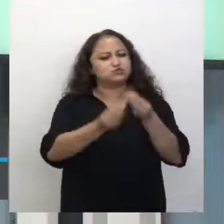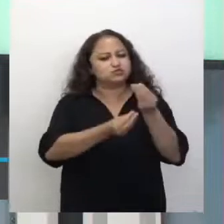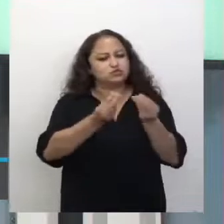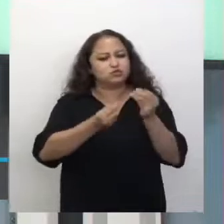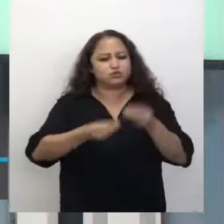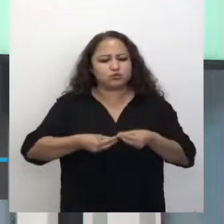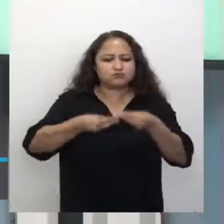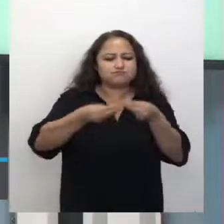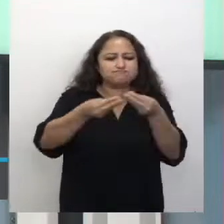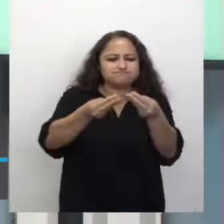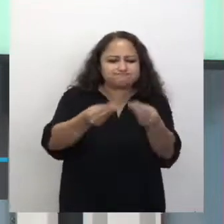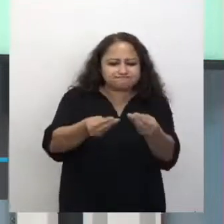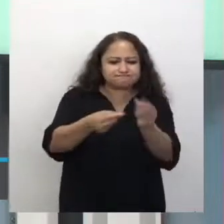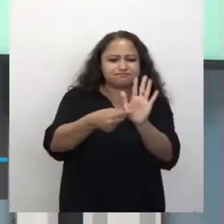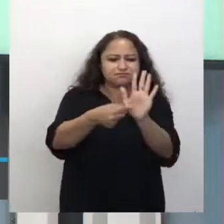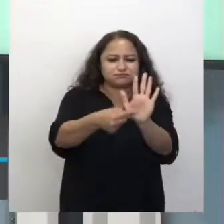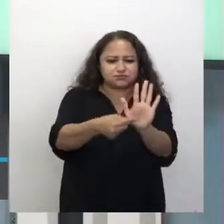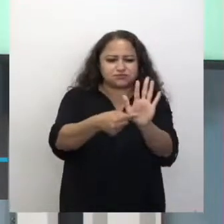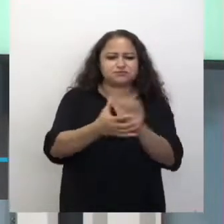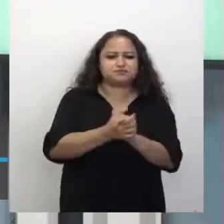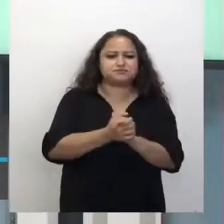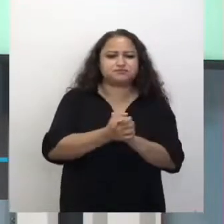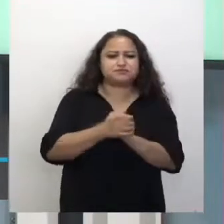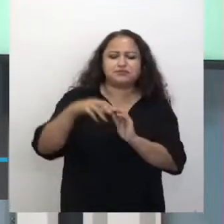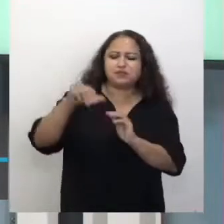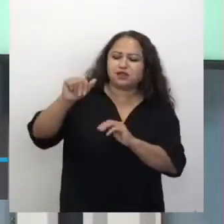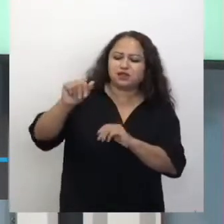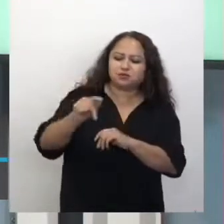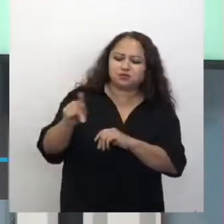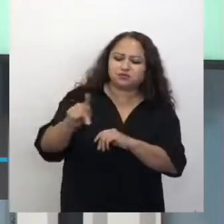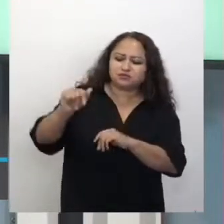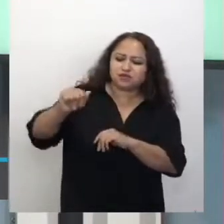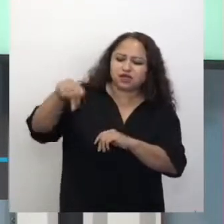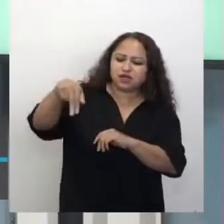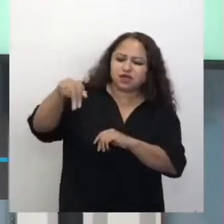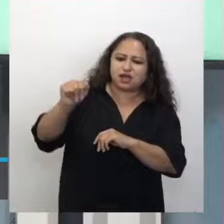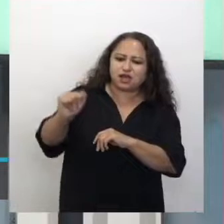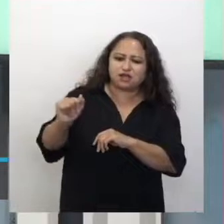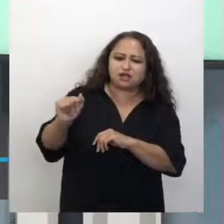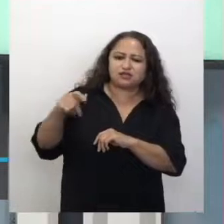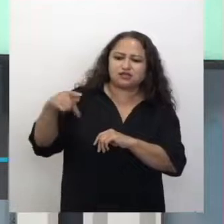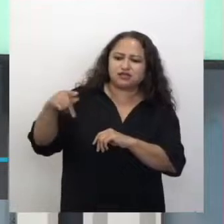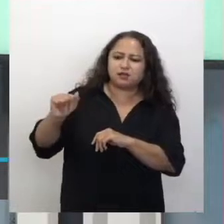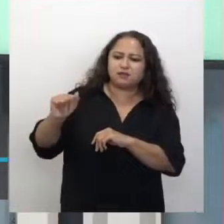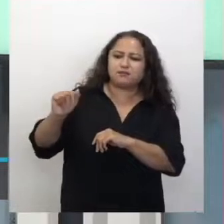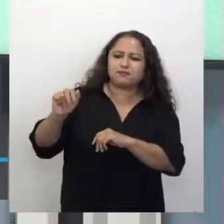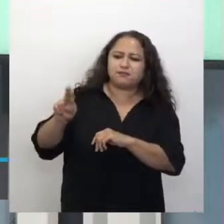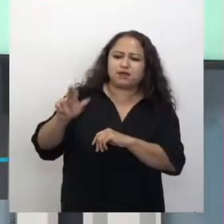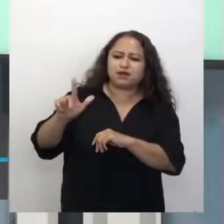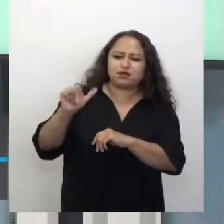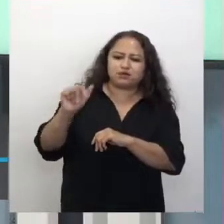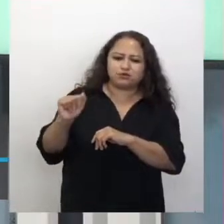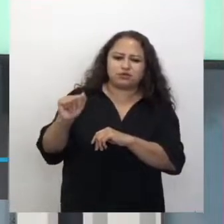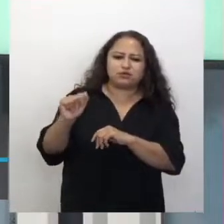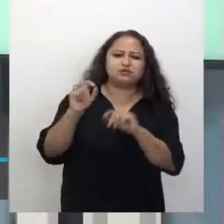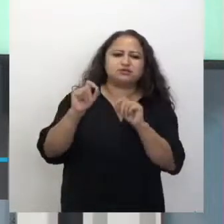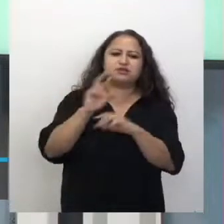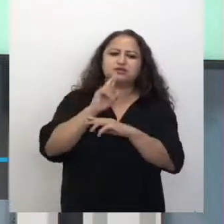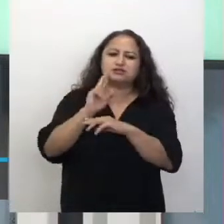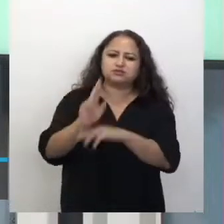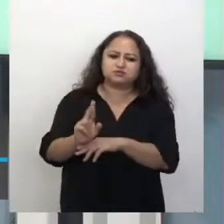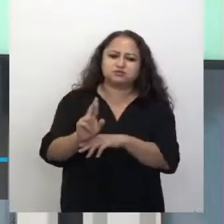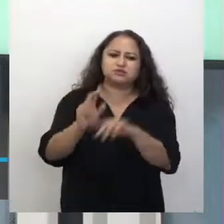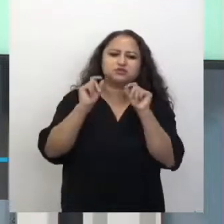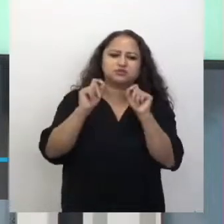público, tá? A Ana Paula, ela, né, então, respondendo já a Marisa e a professora Cirlei também, né? Então, o apoiador